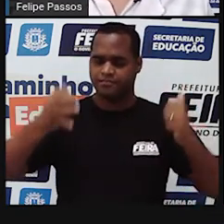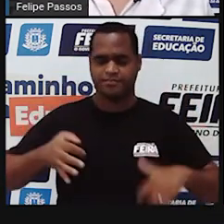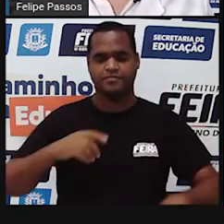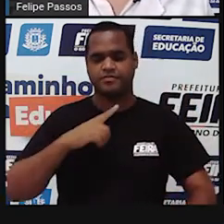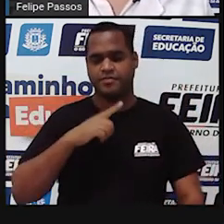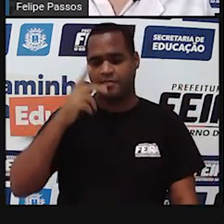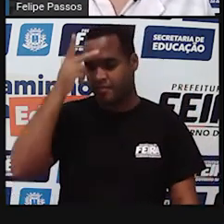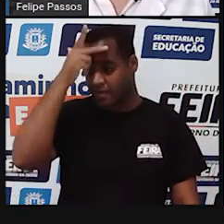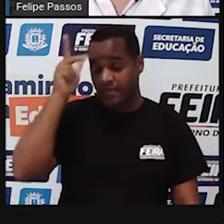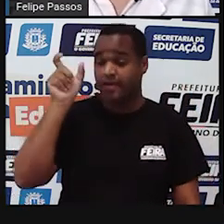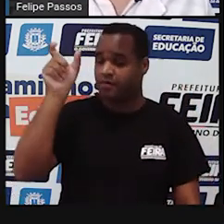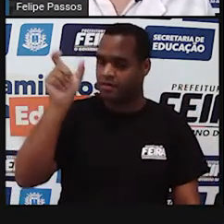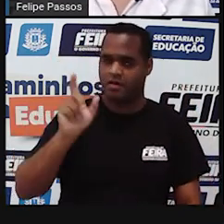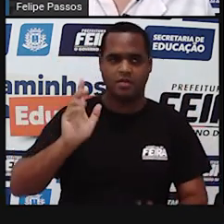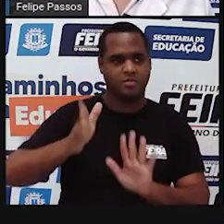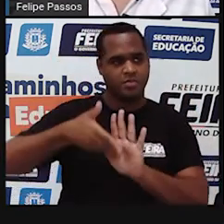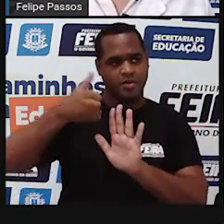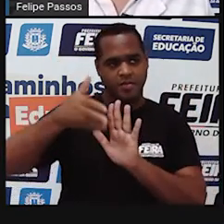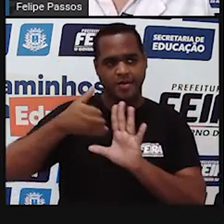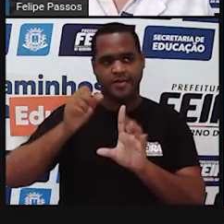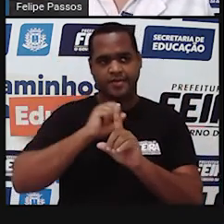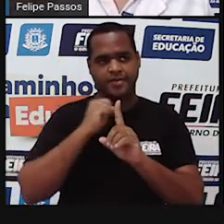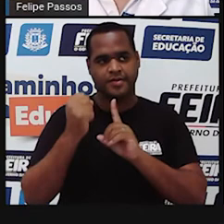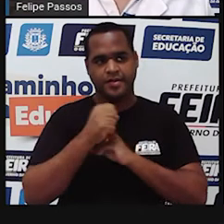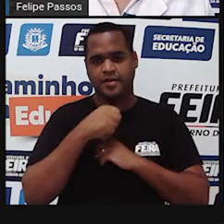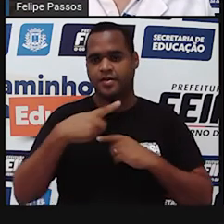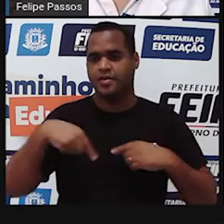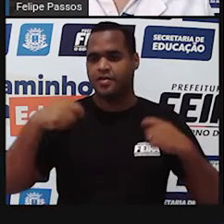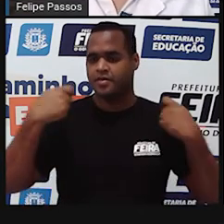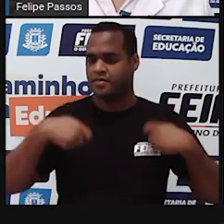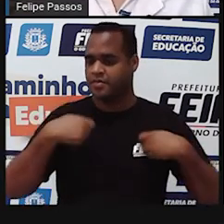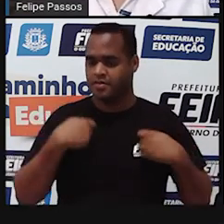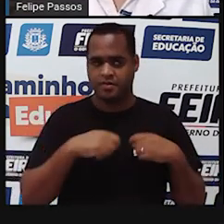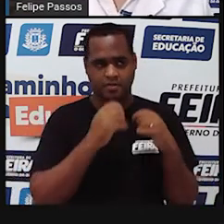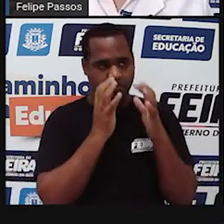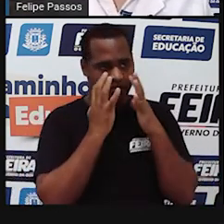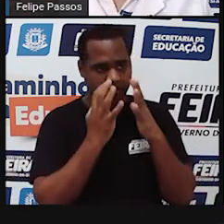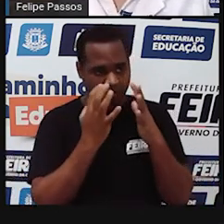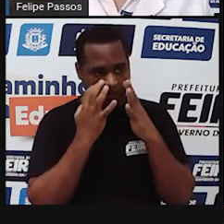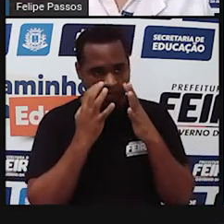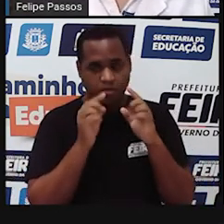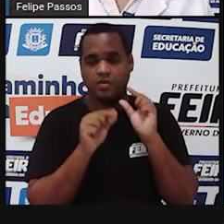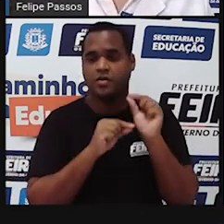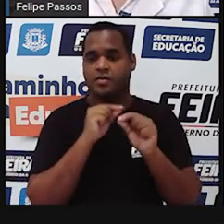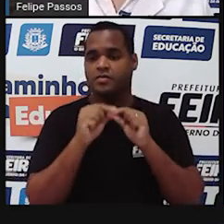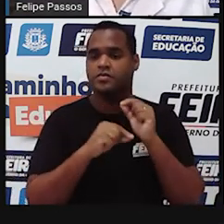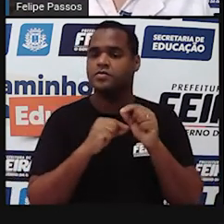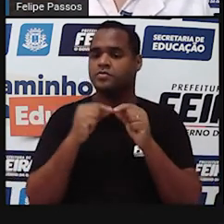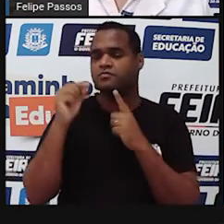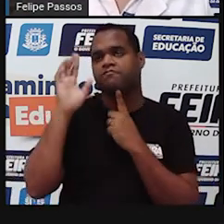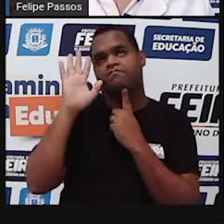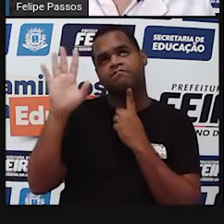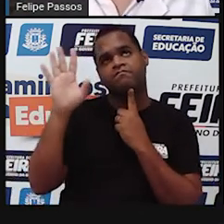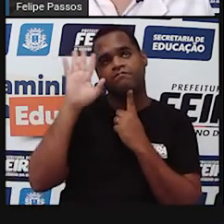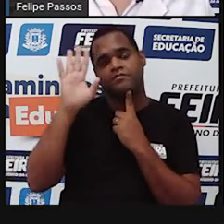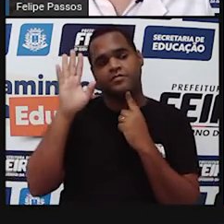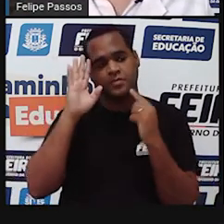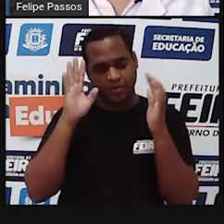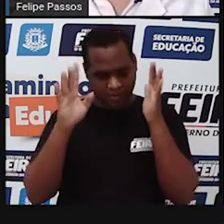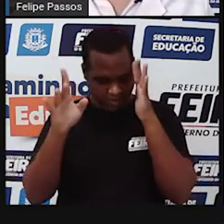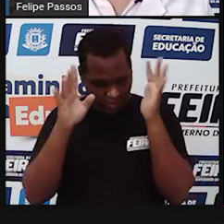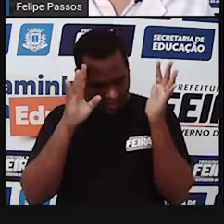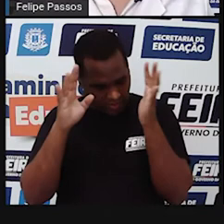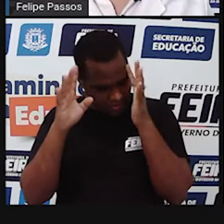ser excluída, e a gente precisa estar o tempo todo atento, o tempo todo pensando, refletindo sobre